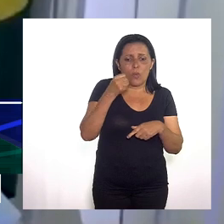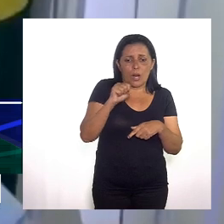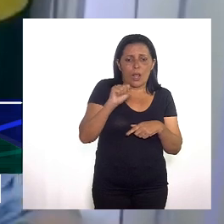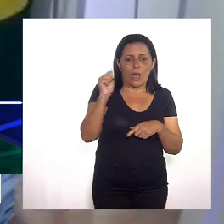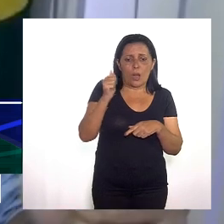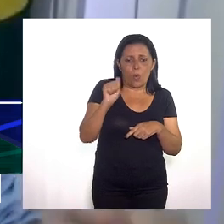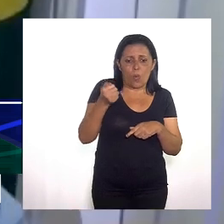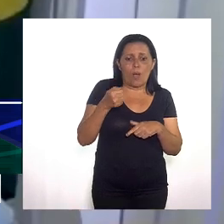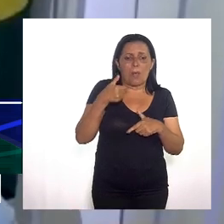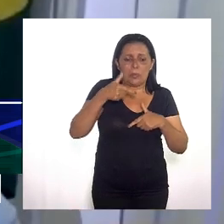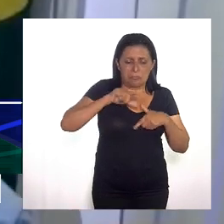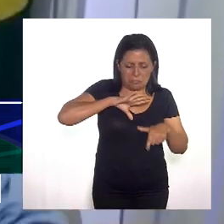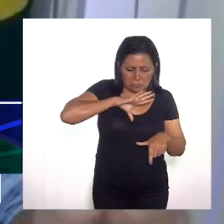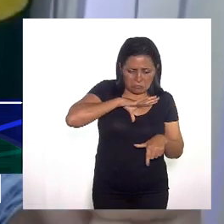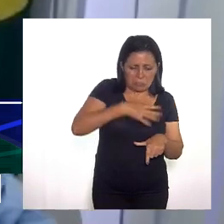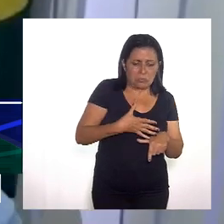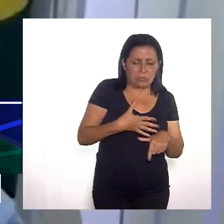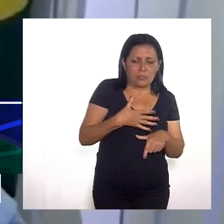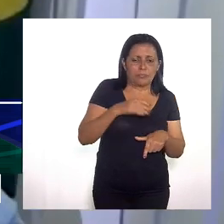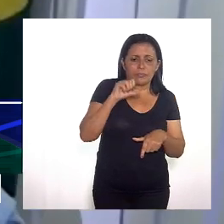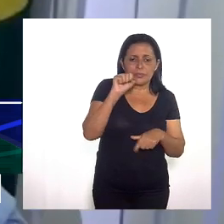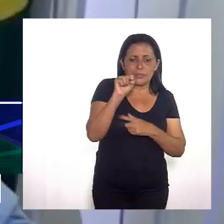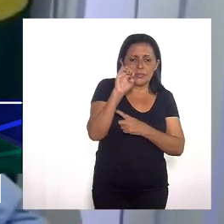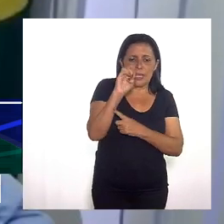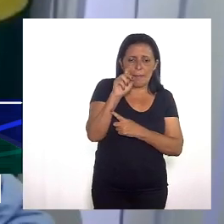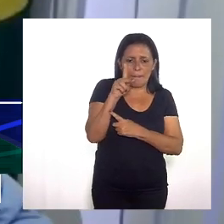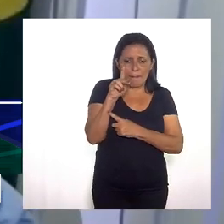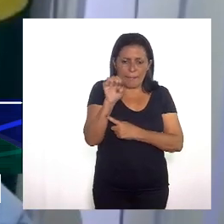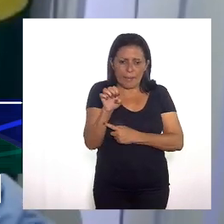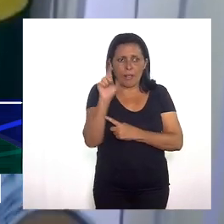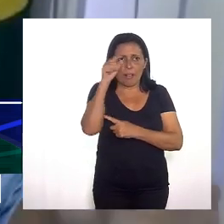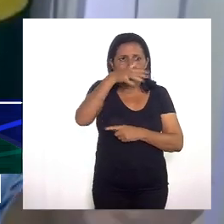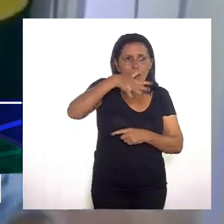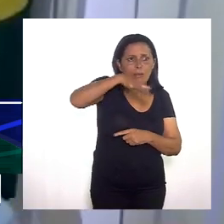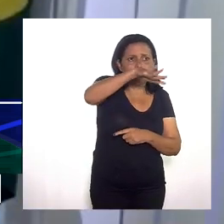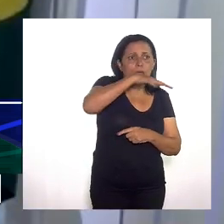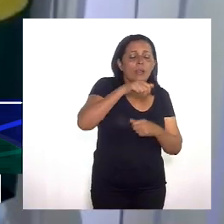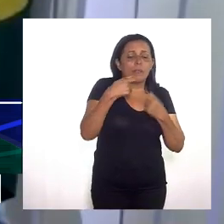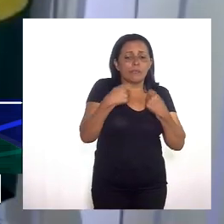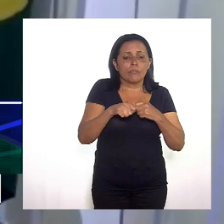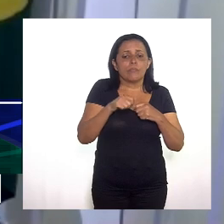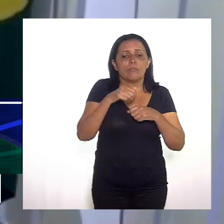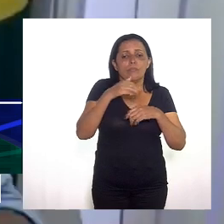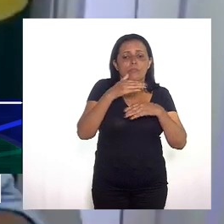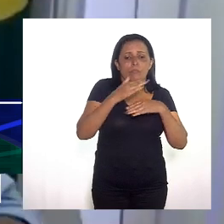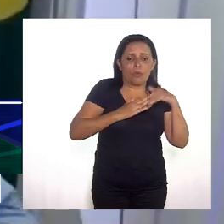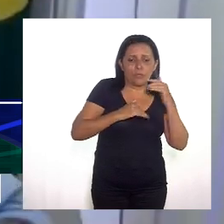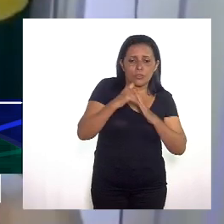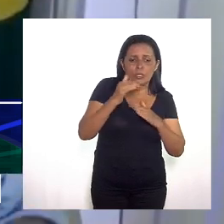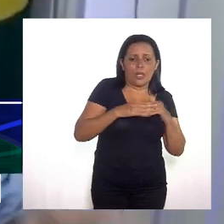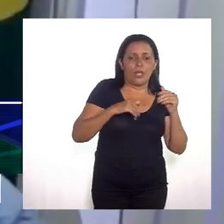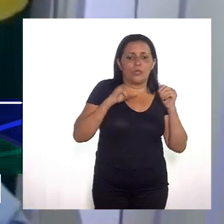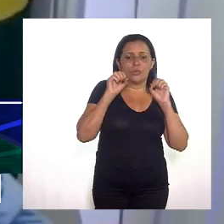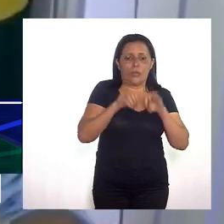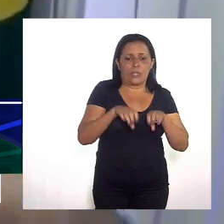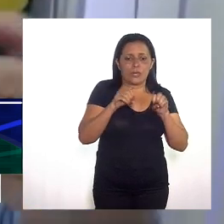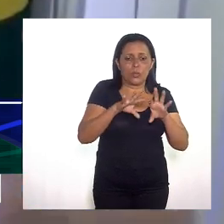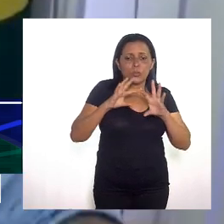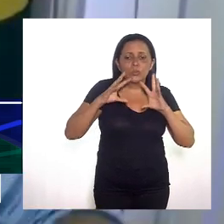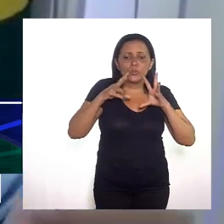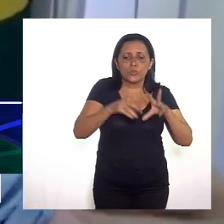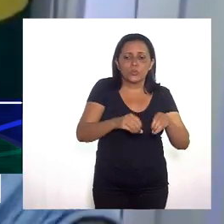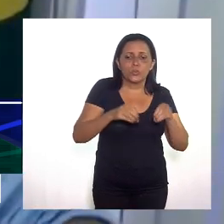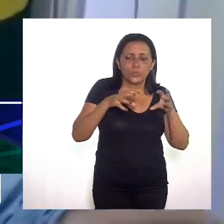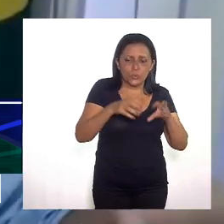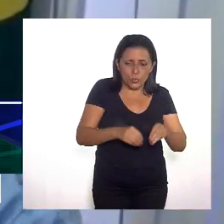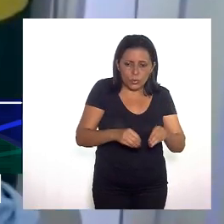travadas corajosamente pelo CEP daquela região, pelos profissionais de educação, por todos e todas que